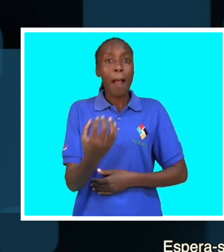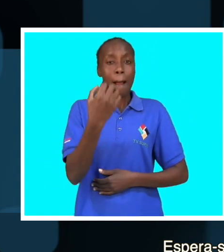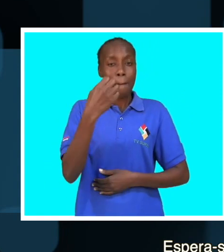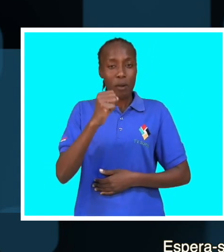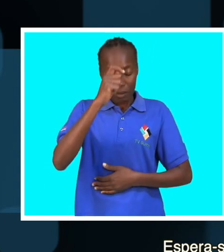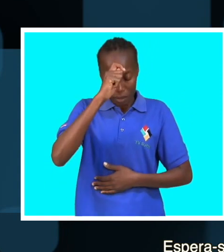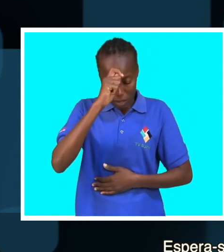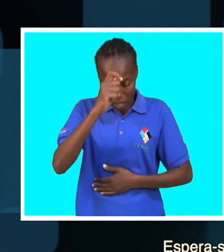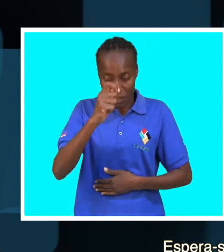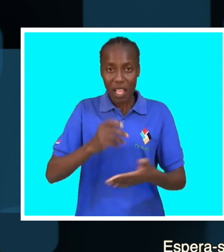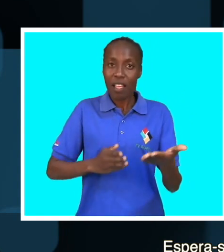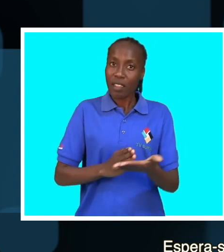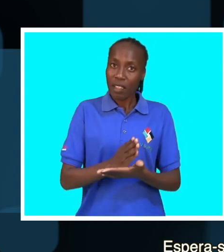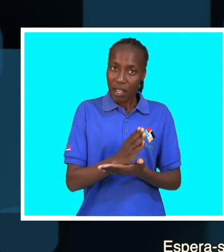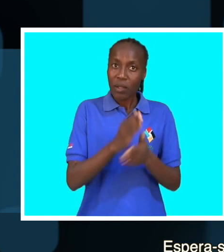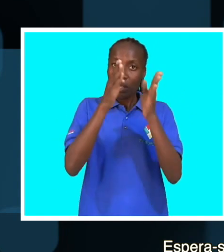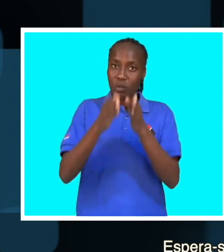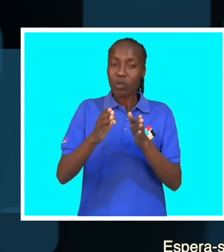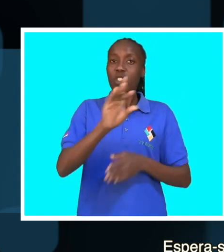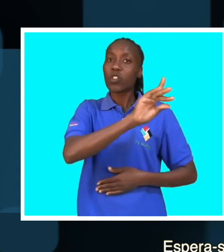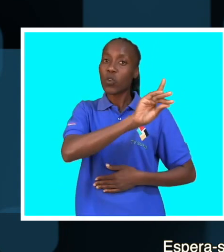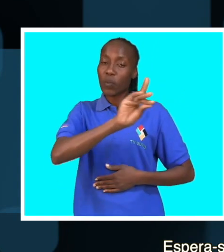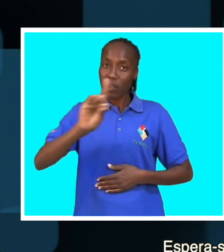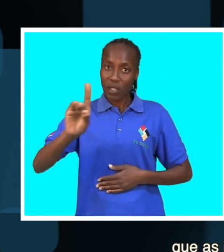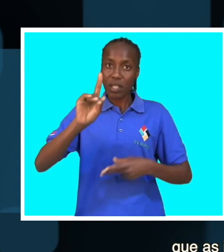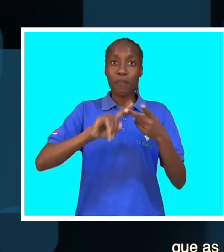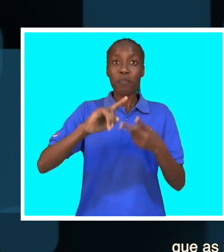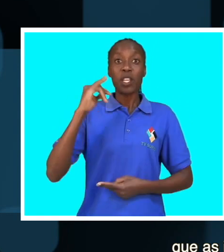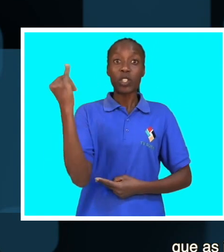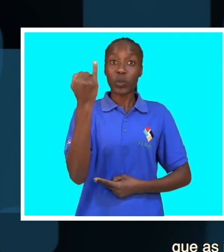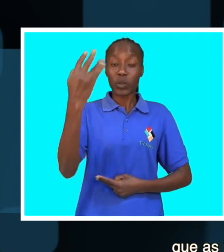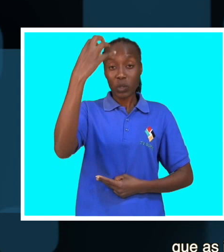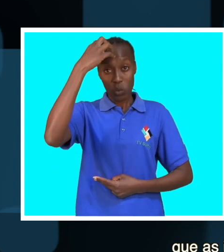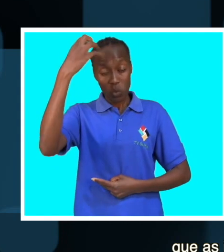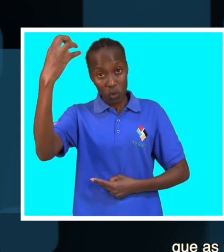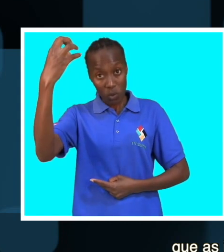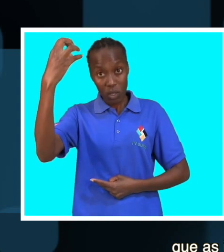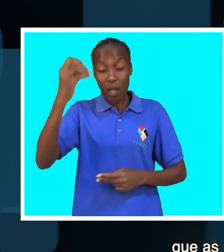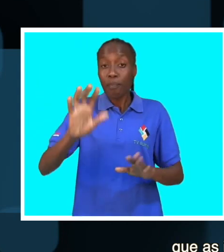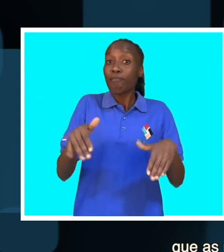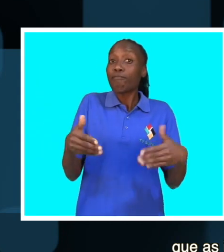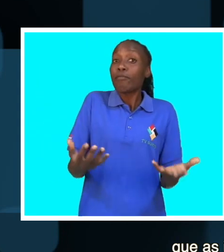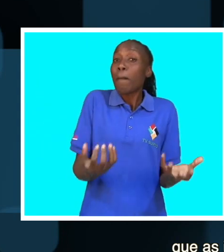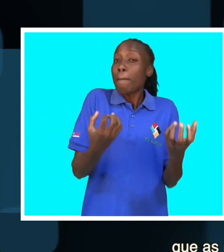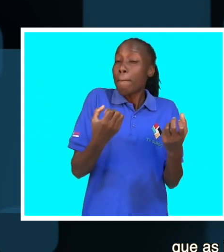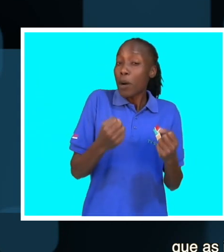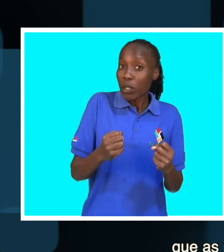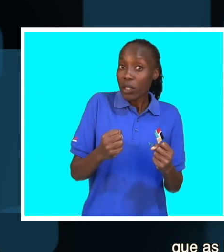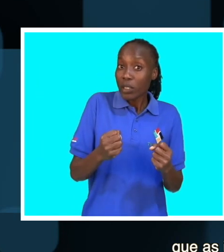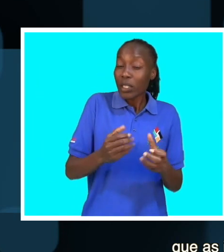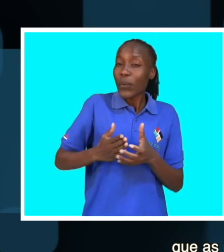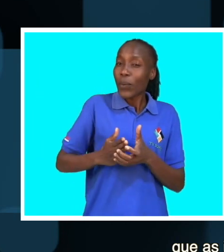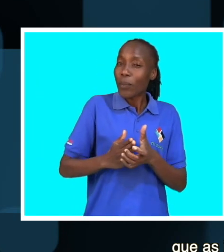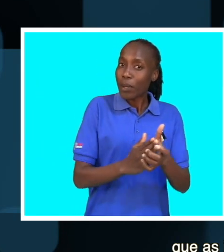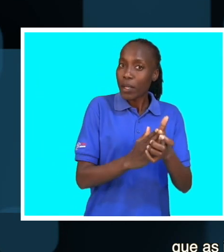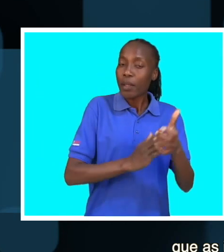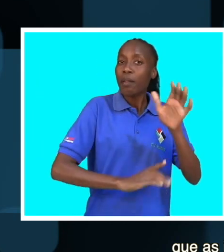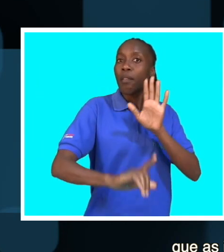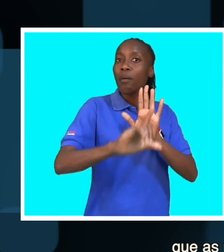pessoas possam respeitar os direitos das pessoas com deficiência, que as instituições públicas possam